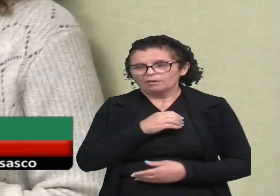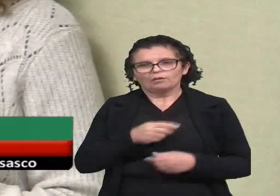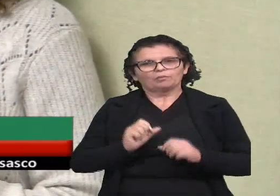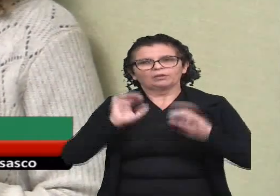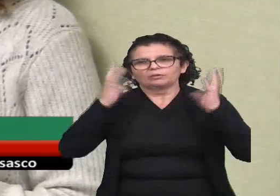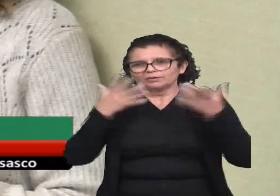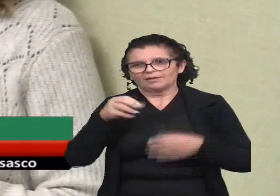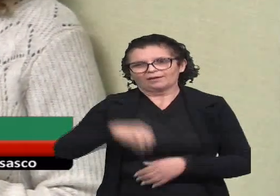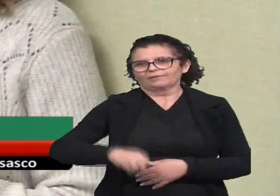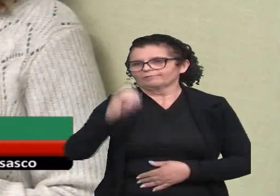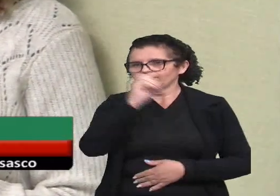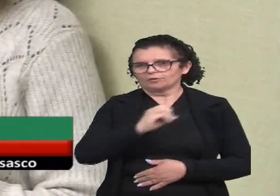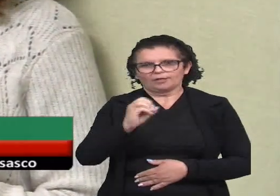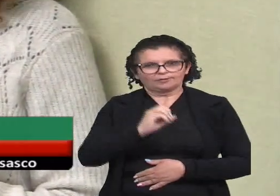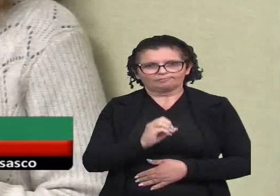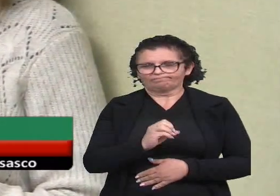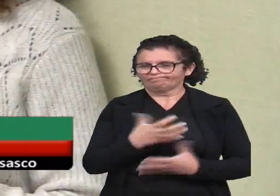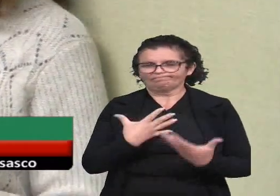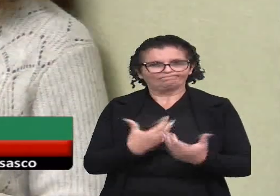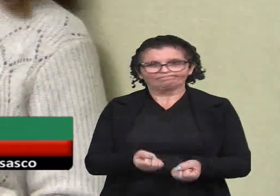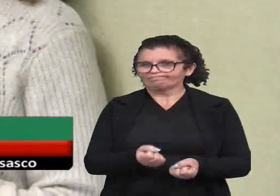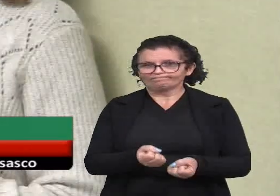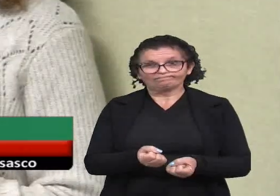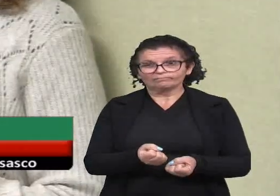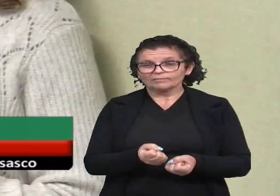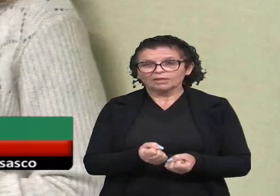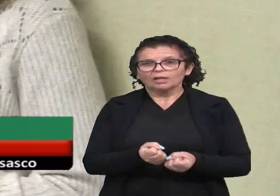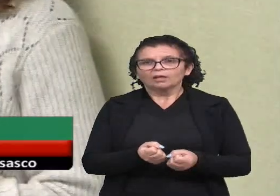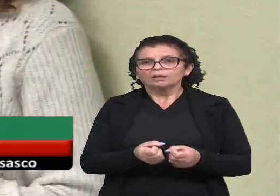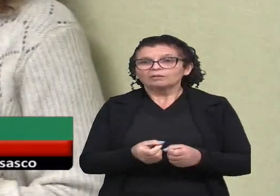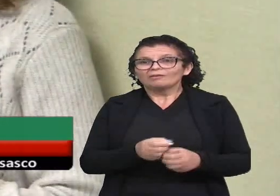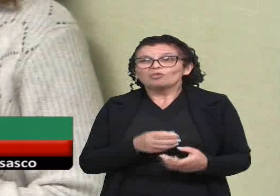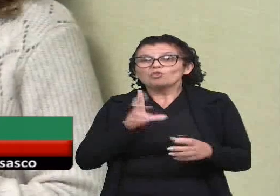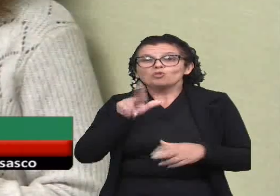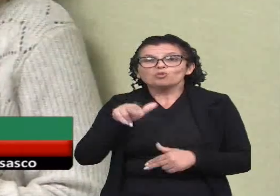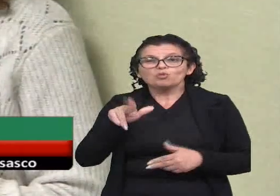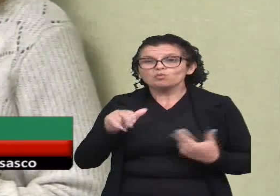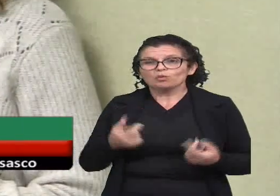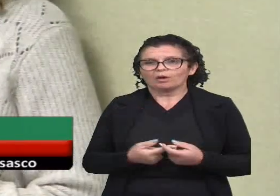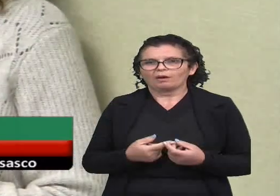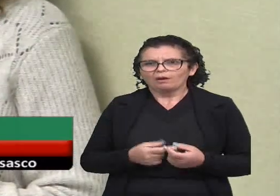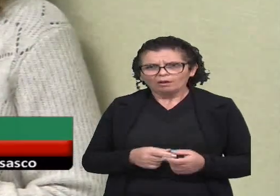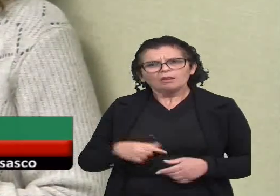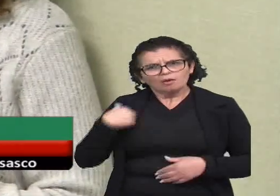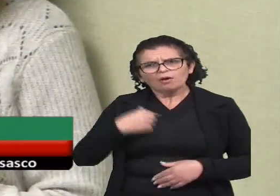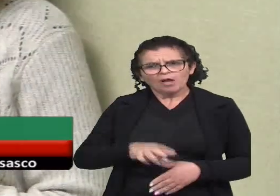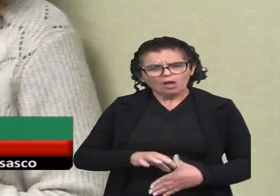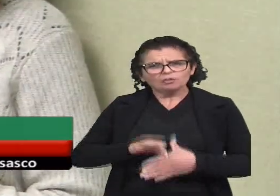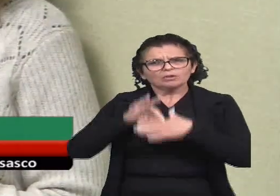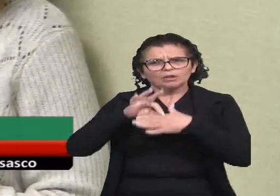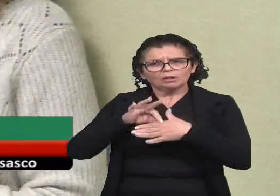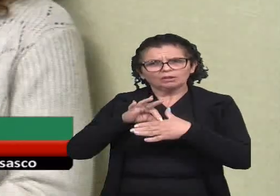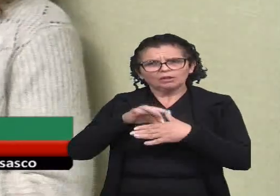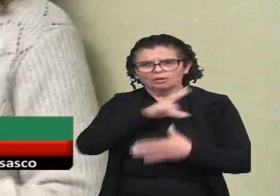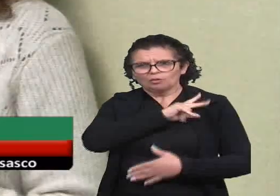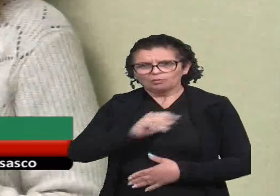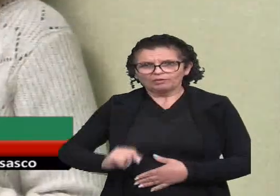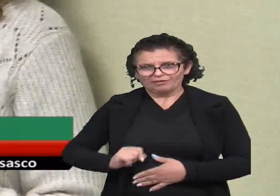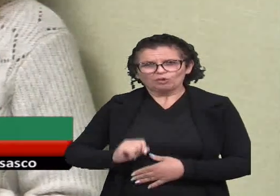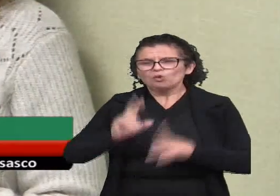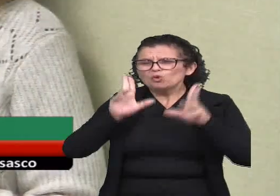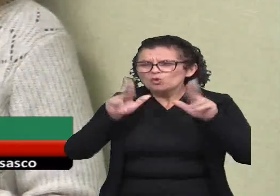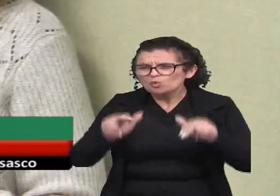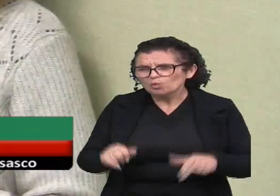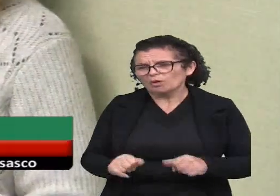como Osasco. Eu não vou ser omissa em hipótese alguma, mesmo sendo líder do prefeito. Nunca vocês vão me ver, me omitir aqui